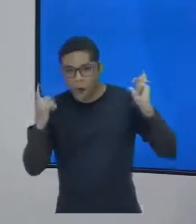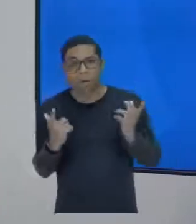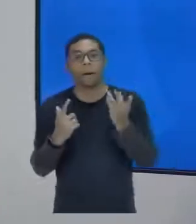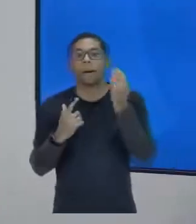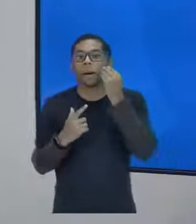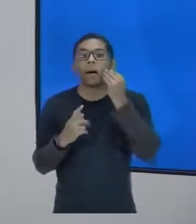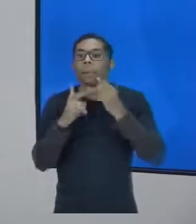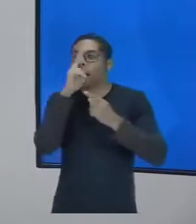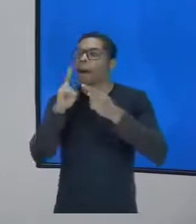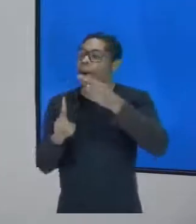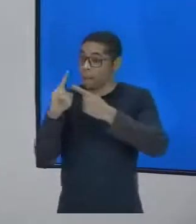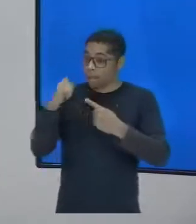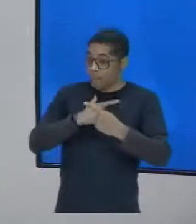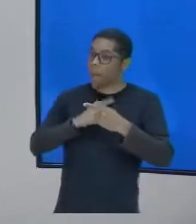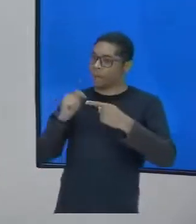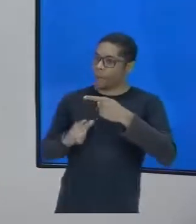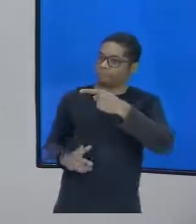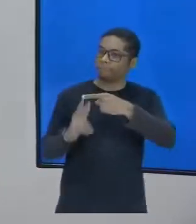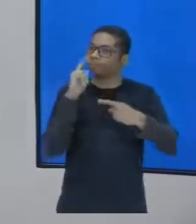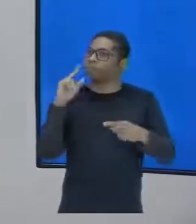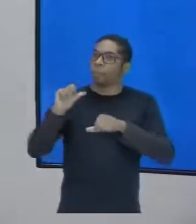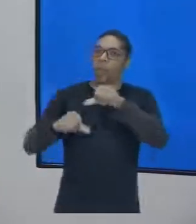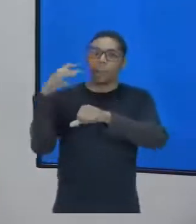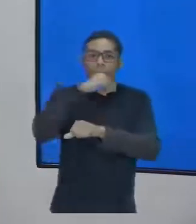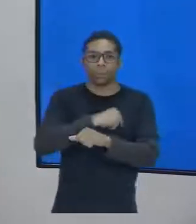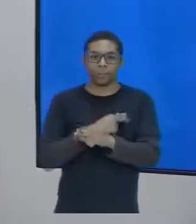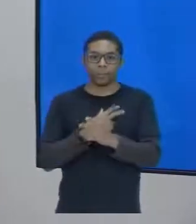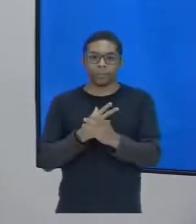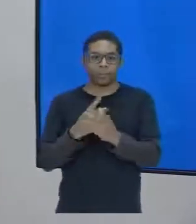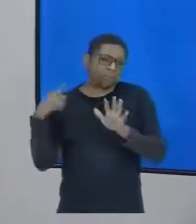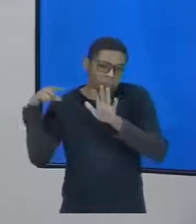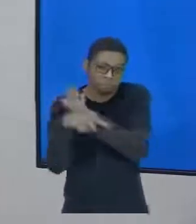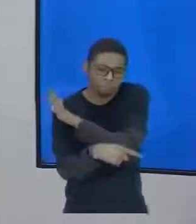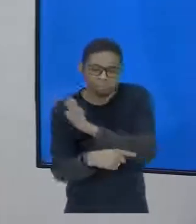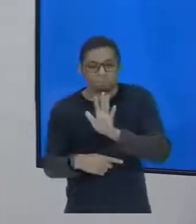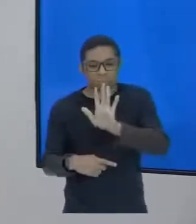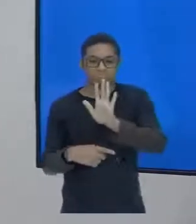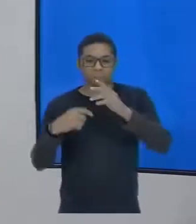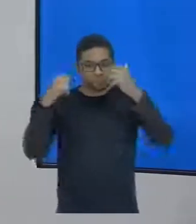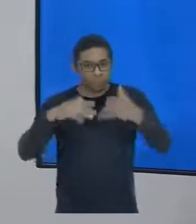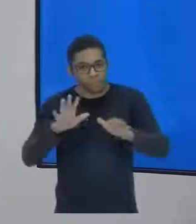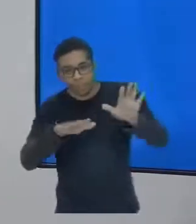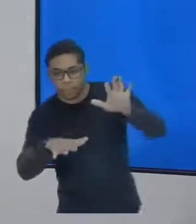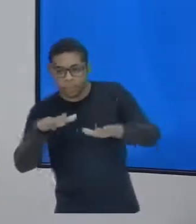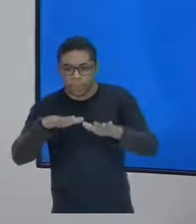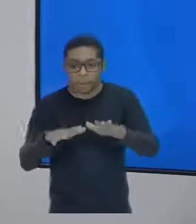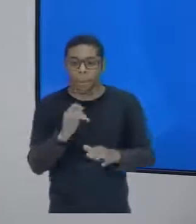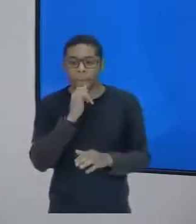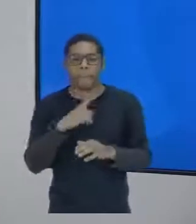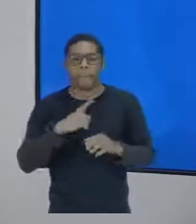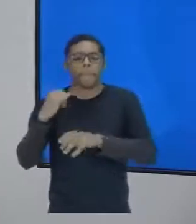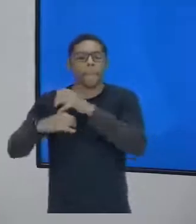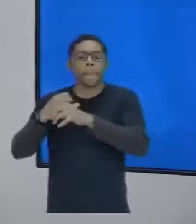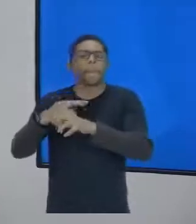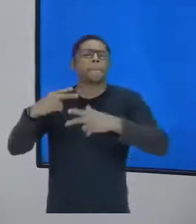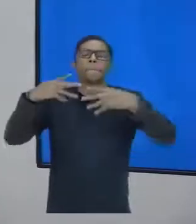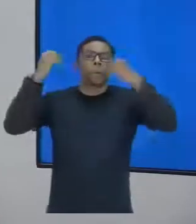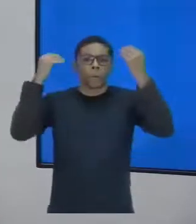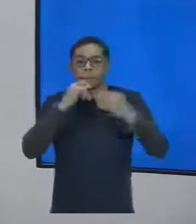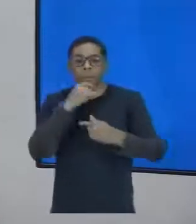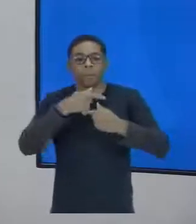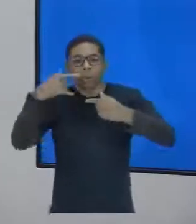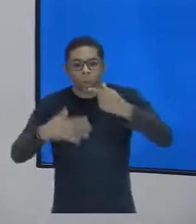argumentos, proposta de intervenção, tá certo? Não dá tempo de aprofundar, mas é bem por aí, tá bom? Procure exemplos na internet, tem um monte, joga lá no